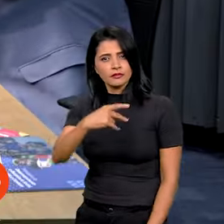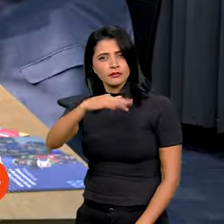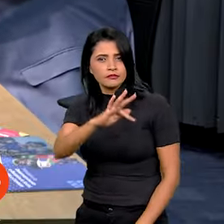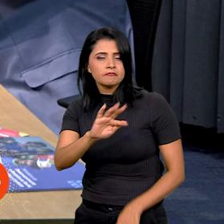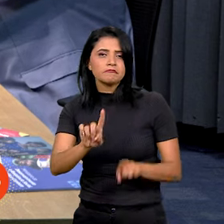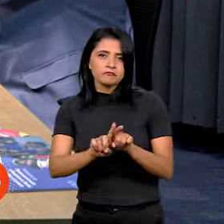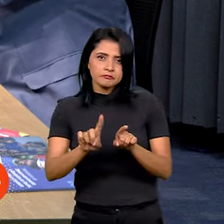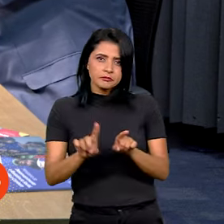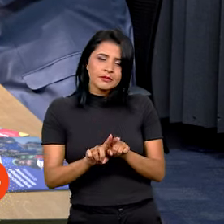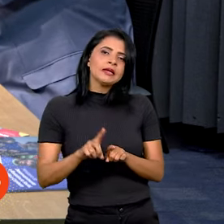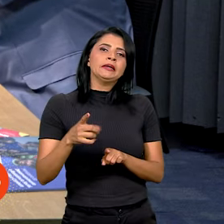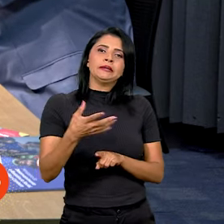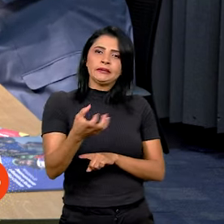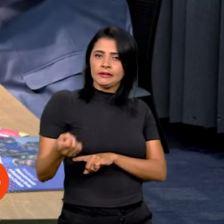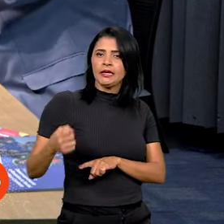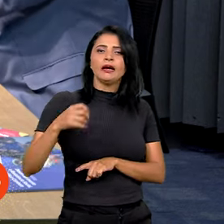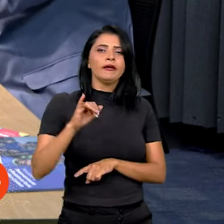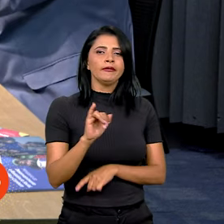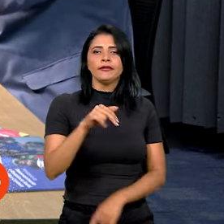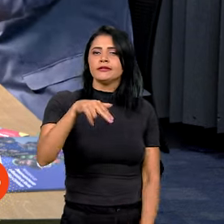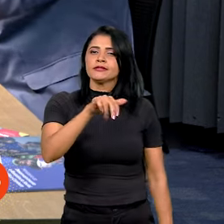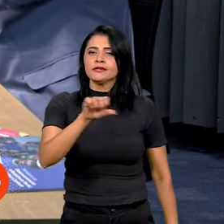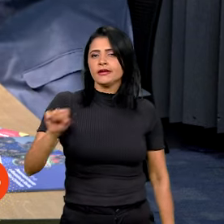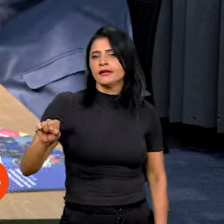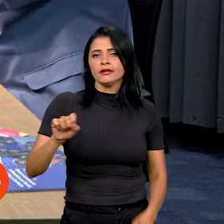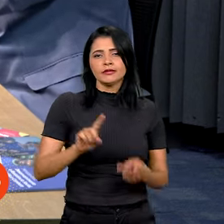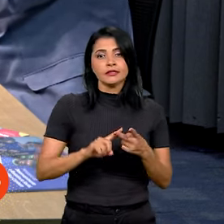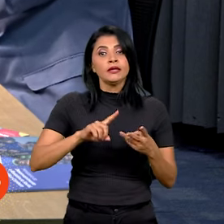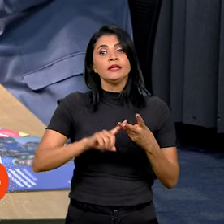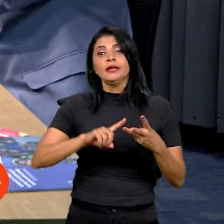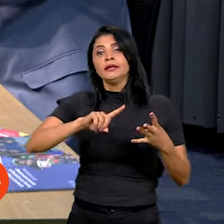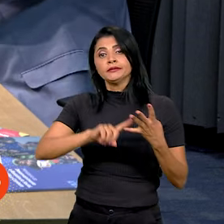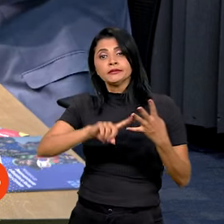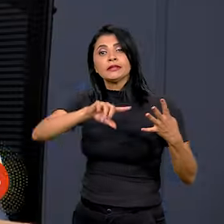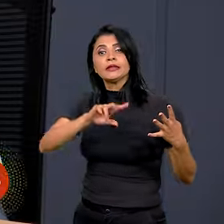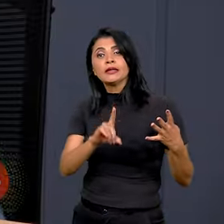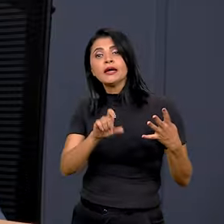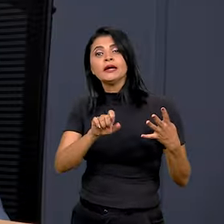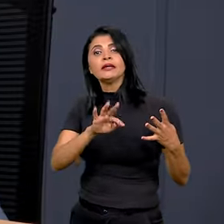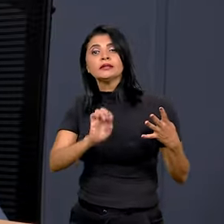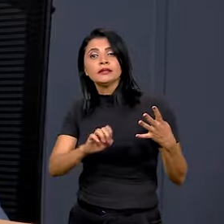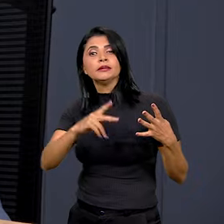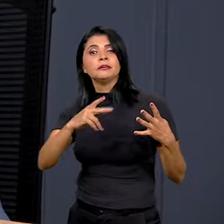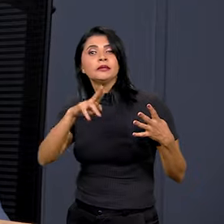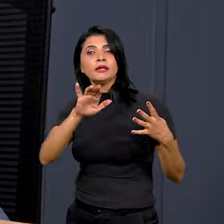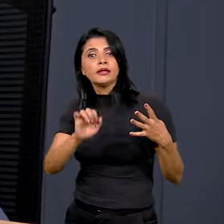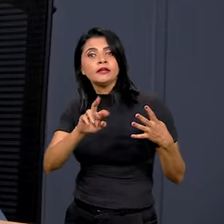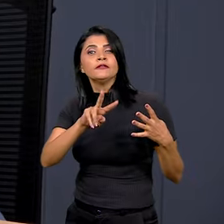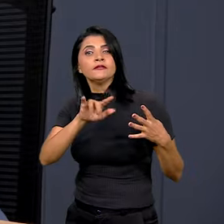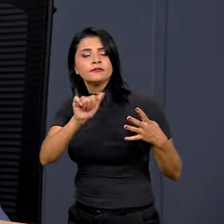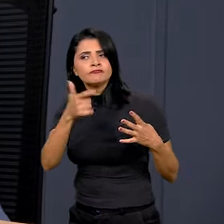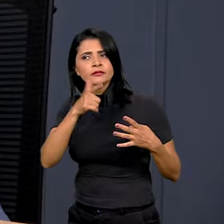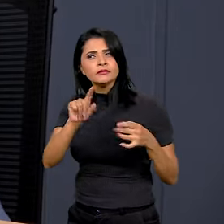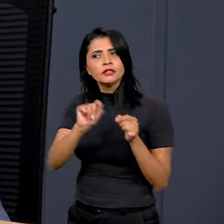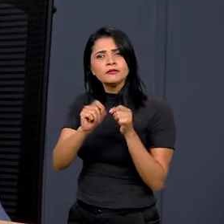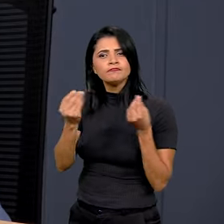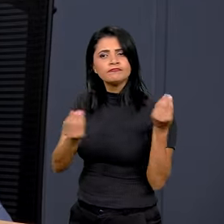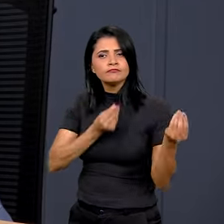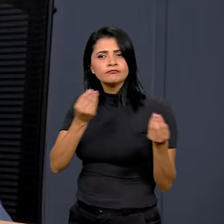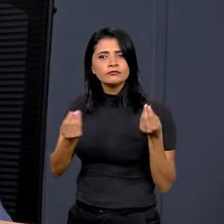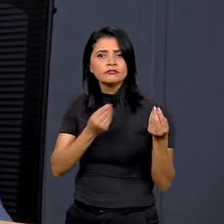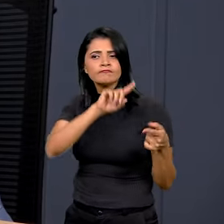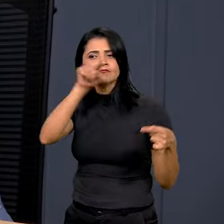federal como do da Previdência como da própria data pré e a gente tem feito então a partir daí essa lógica